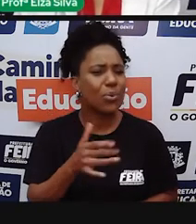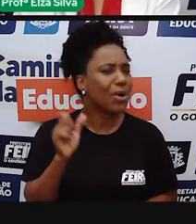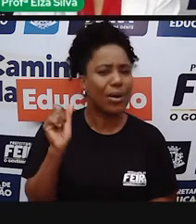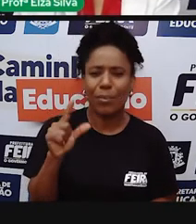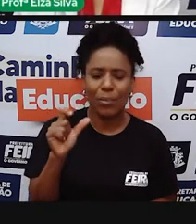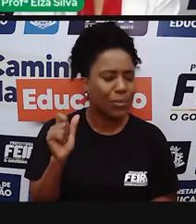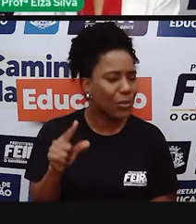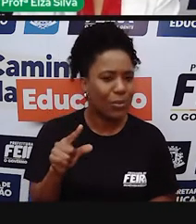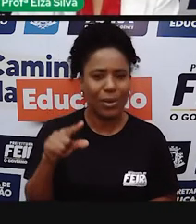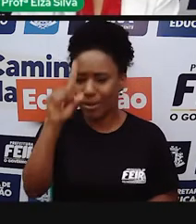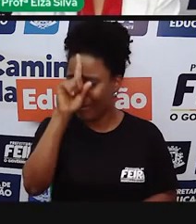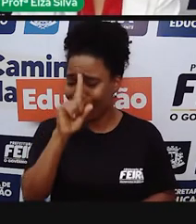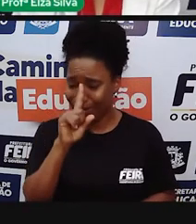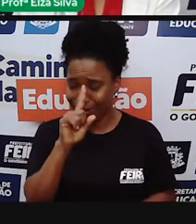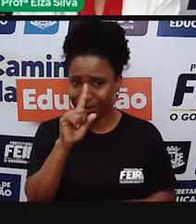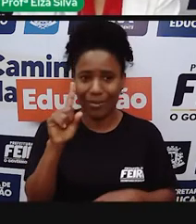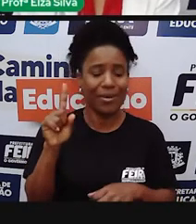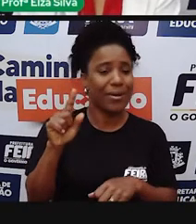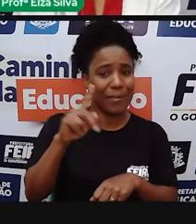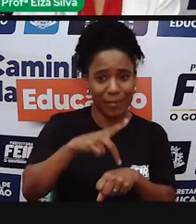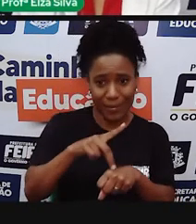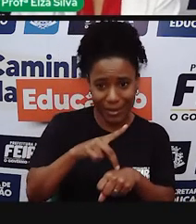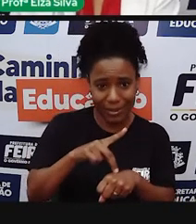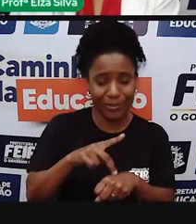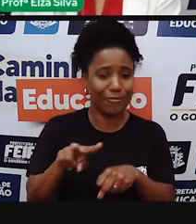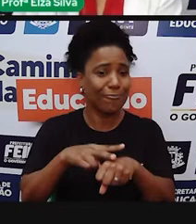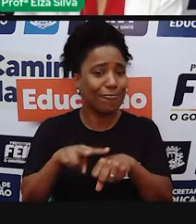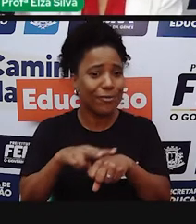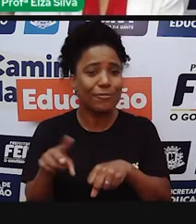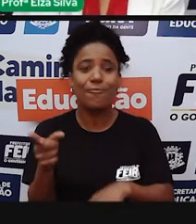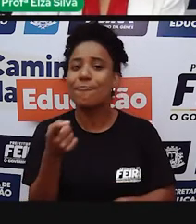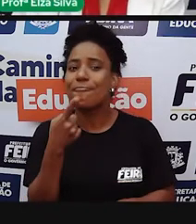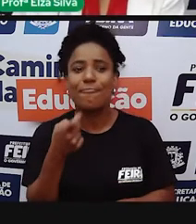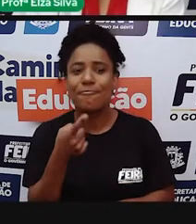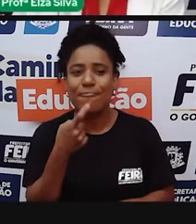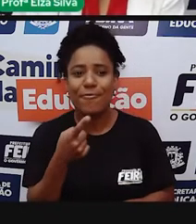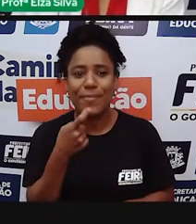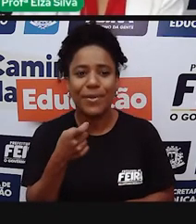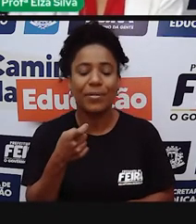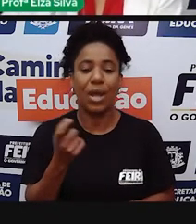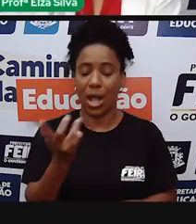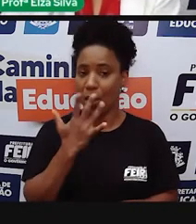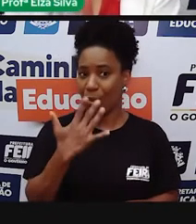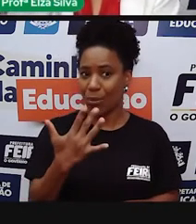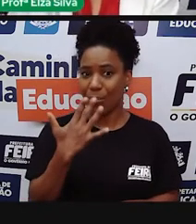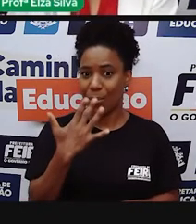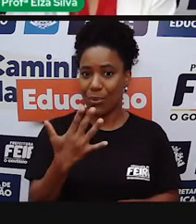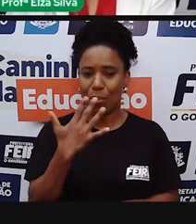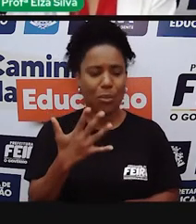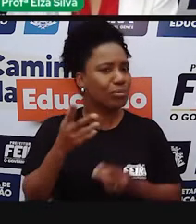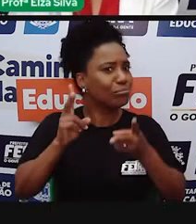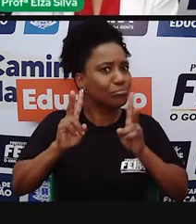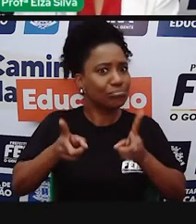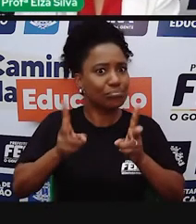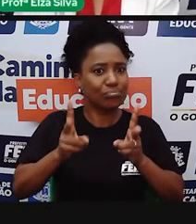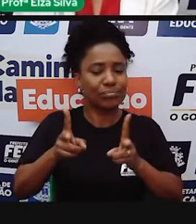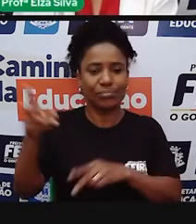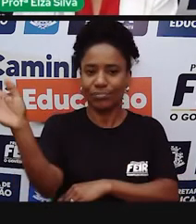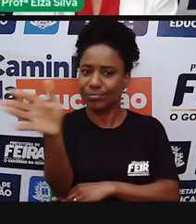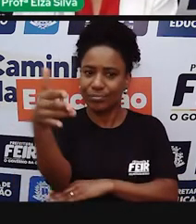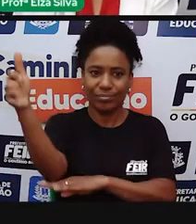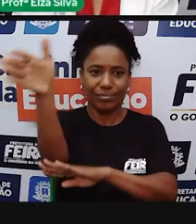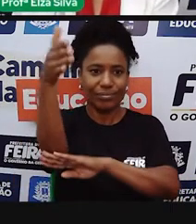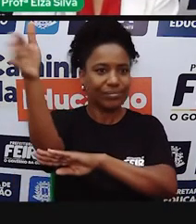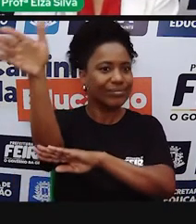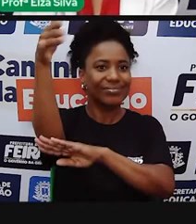black, green and red, são as que aparecem em quase todas as bandeiras nacionais